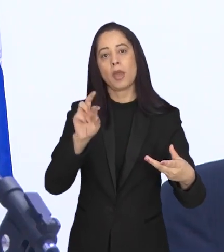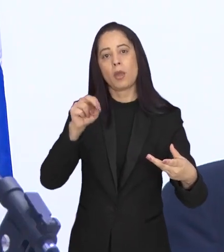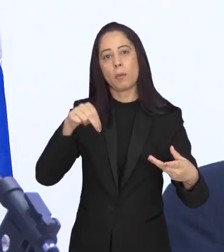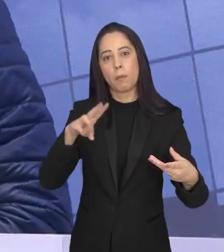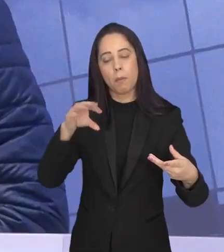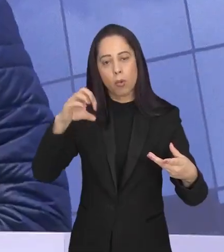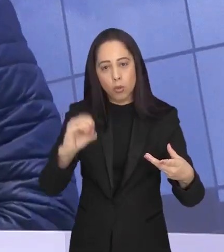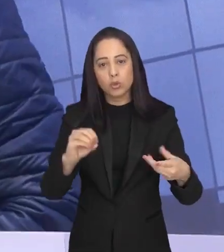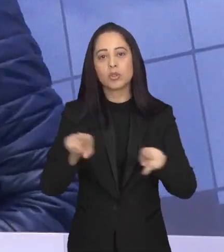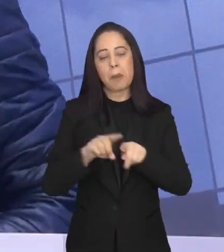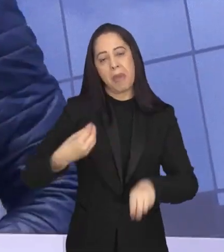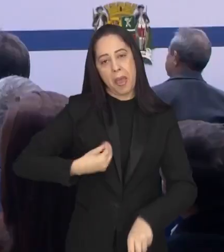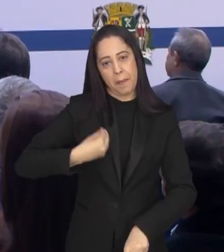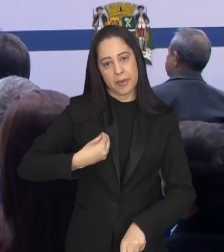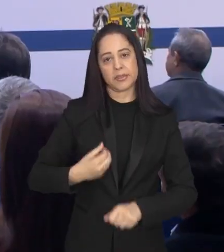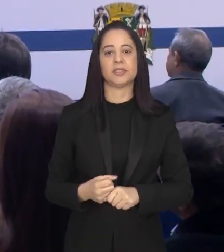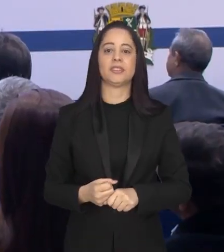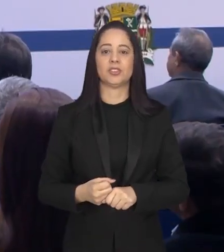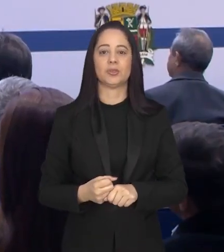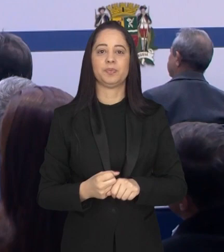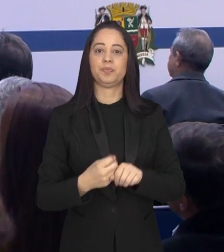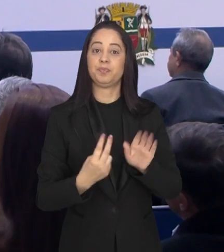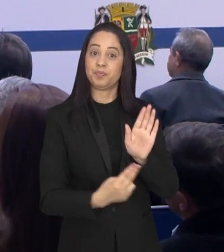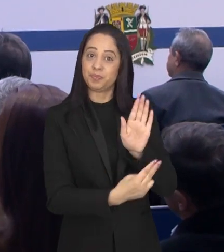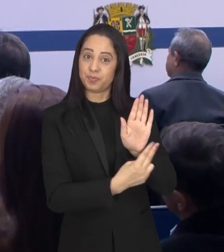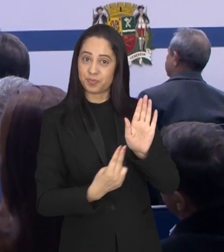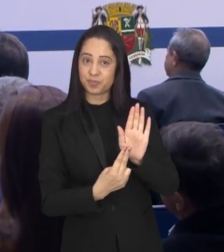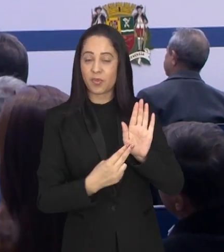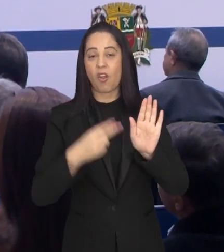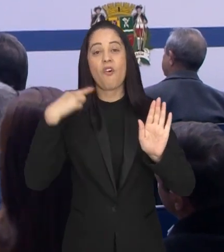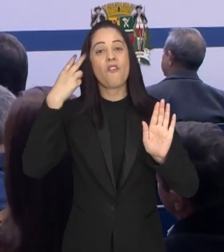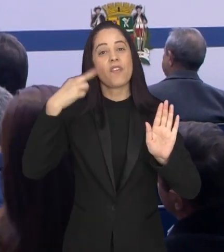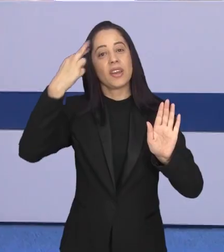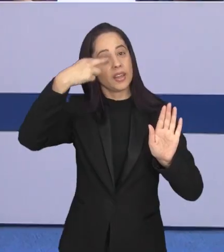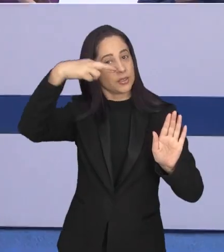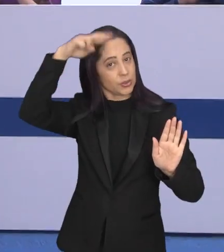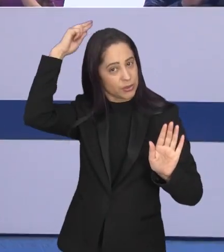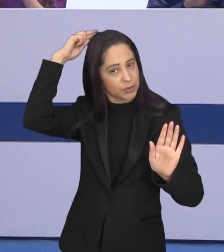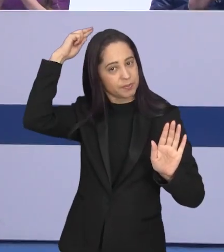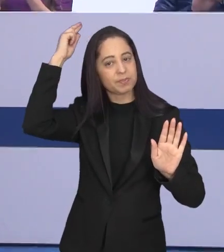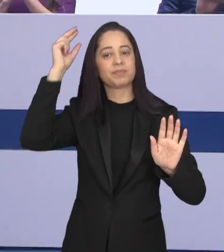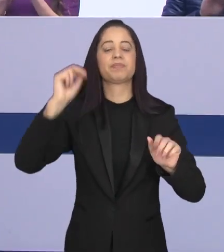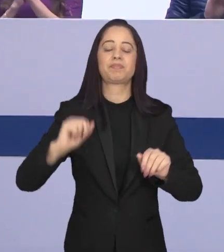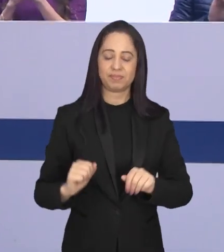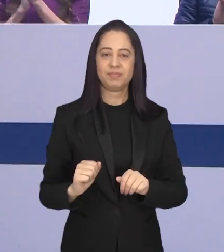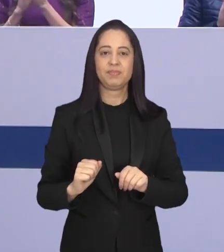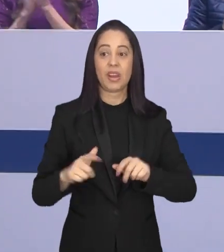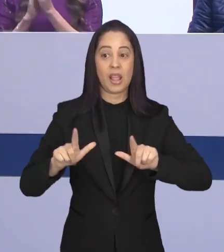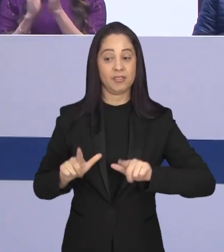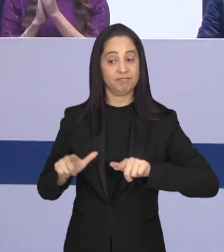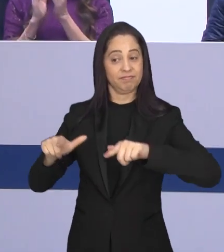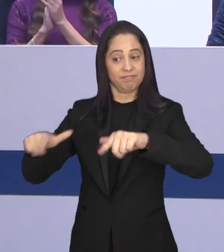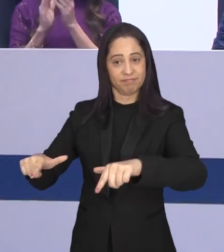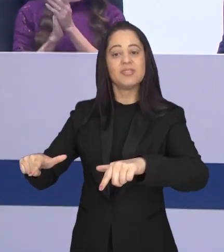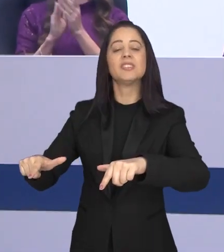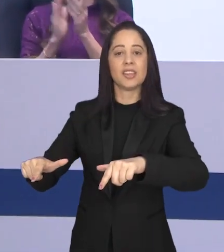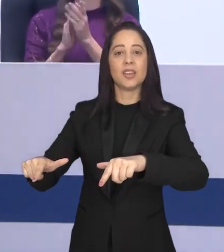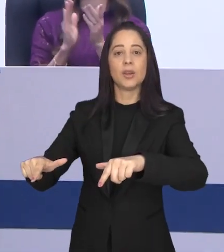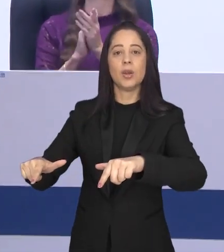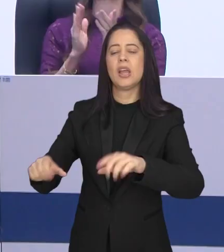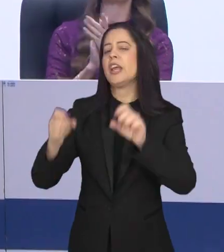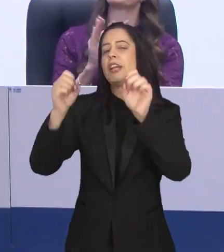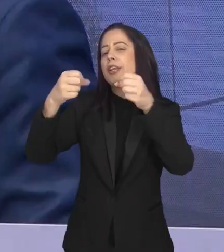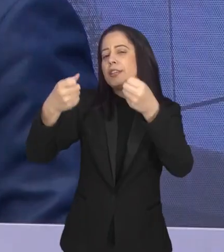da SAF, Bruno Constantino, também estiveram presentes na solenidade. Autor do projeto que concedeu o título de